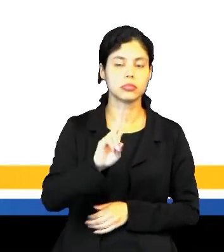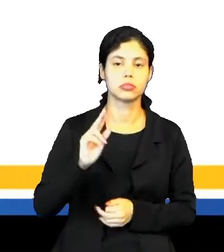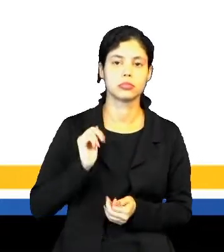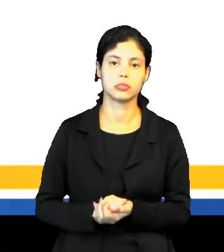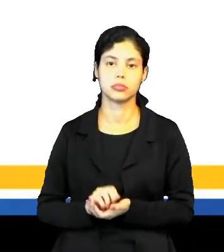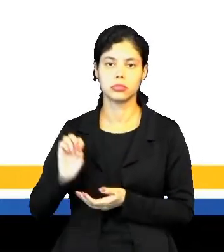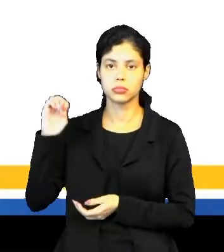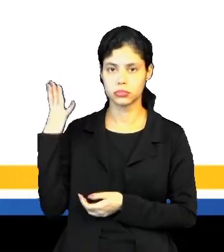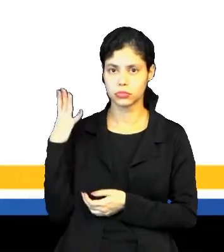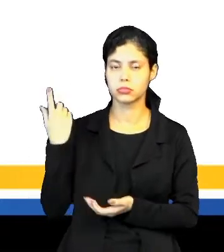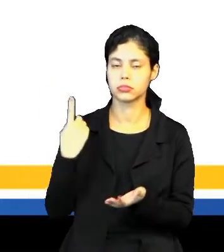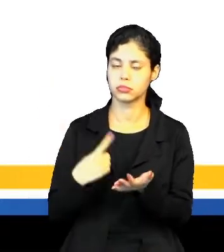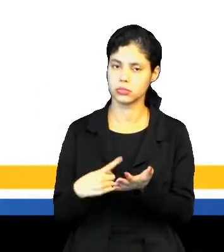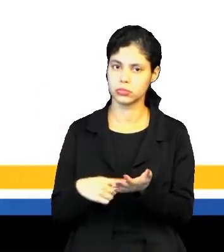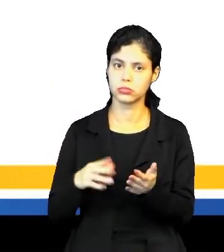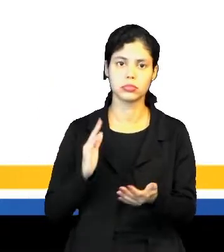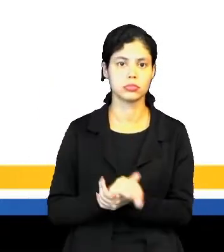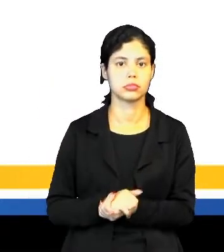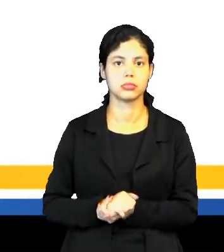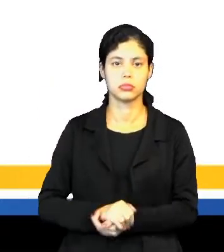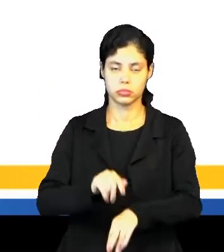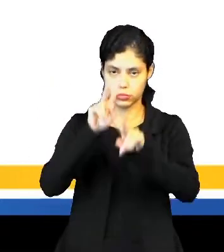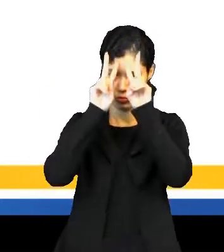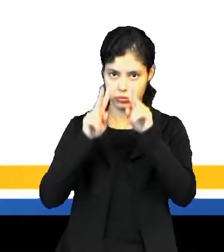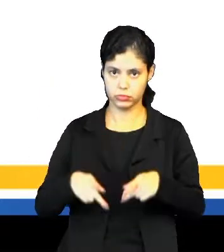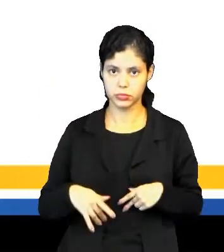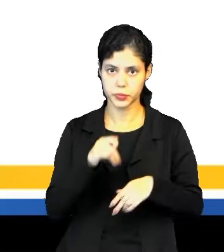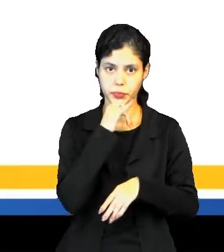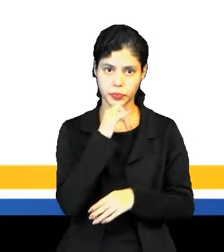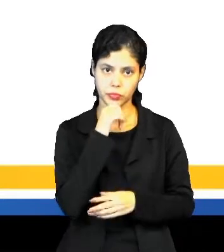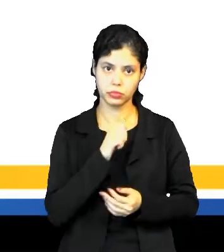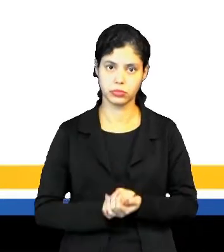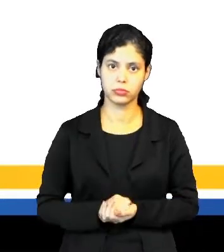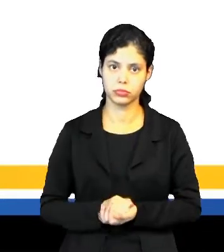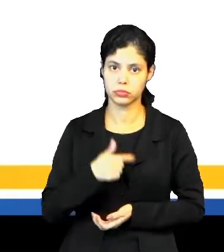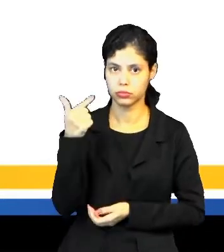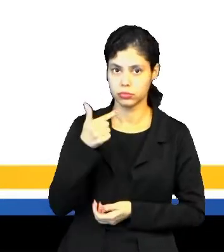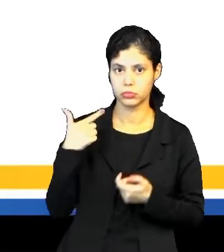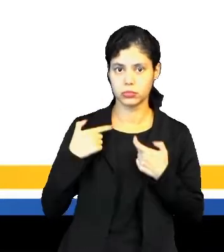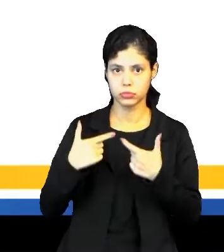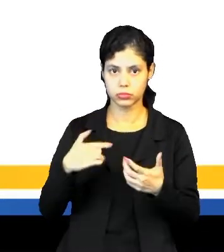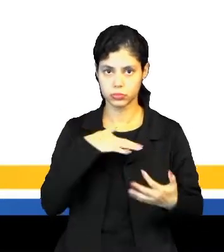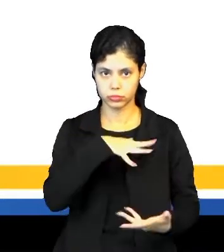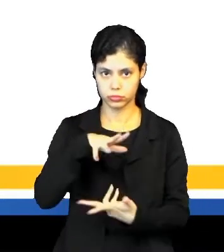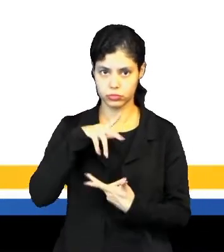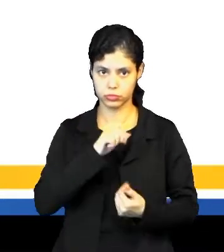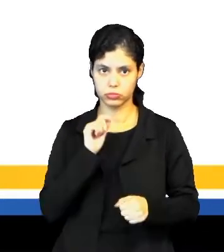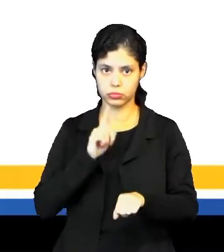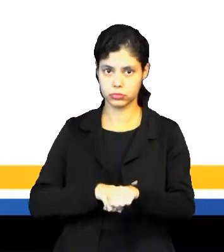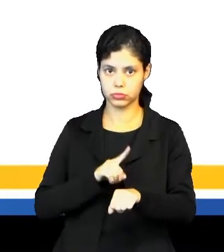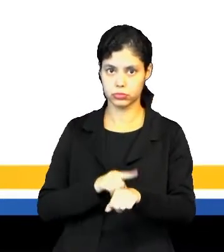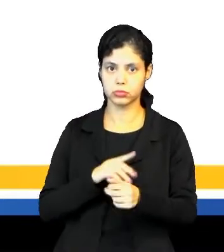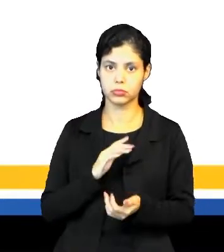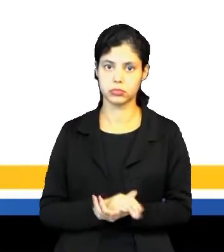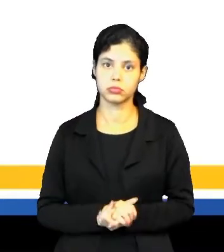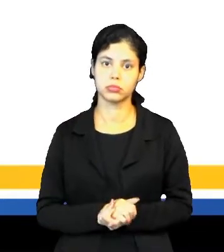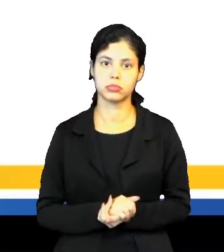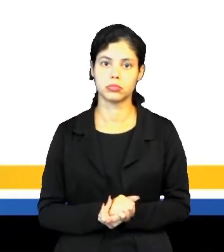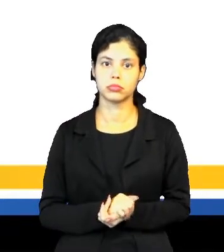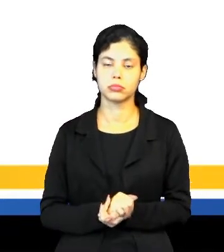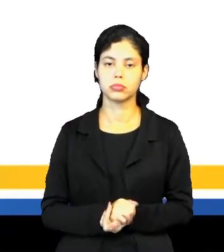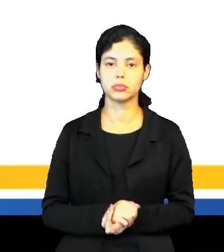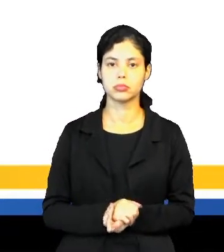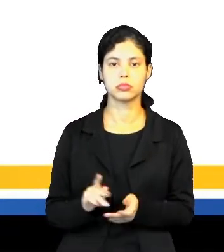remeter a acontecimentos que marcam a humanidade, como, por exemplo, a Segunda Guerra Mundial. O tempo cronológico